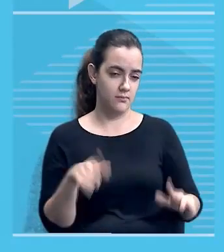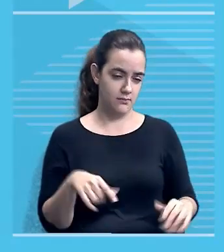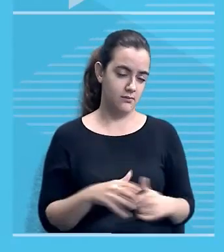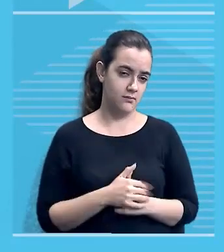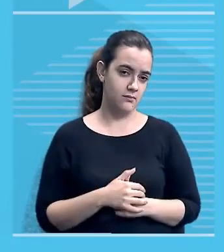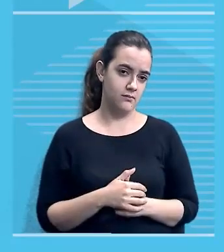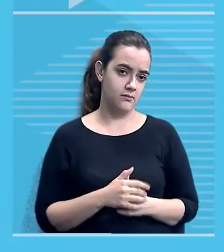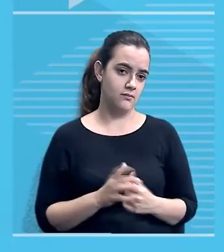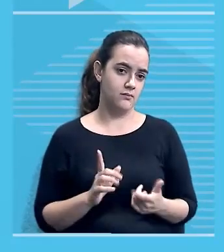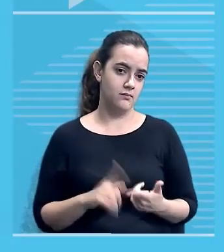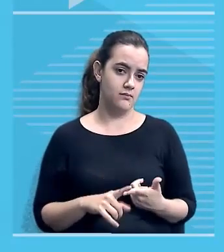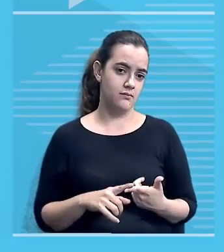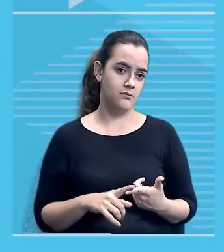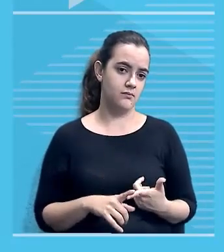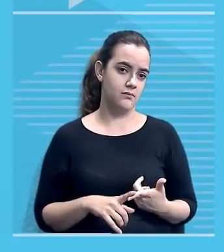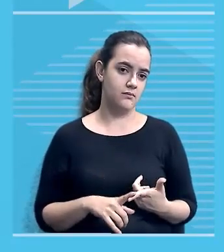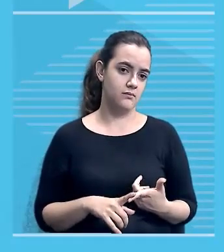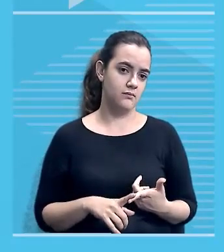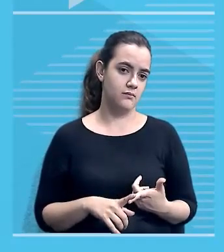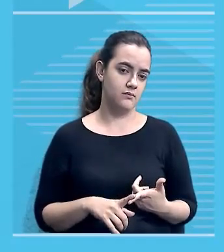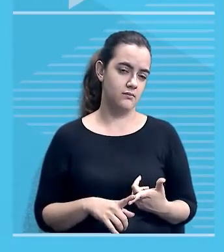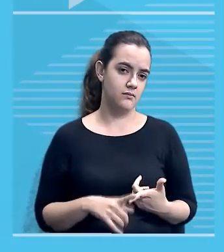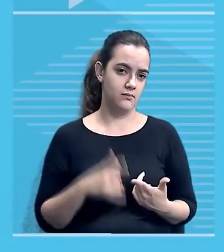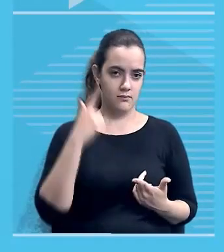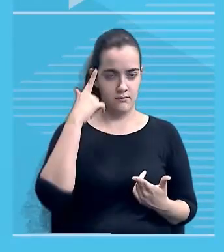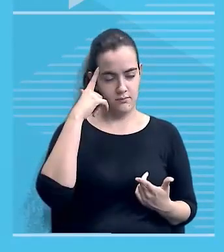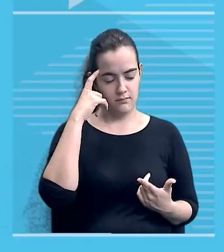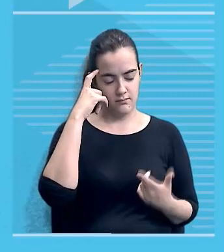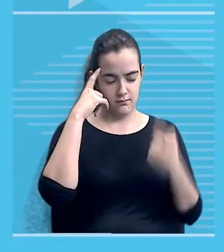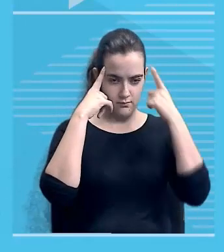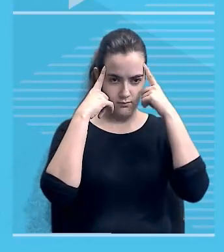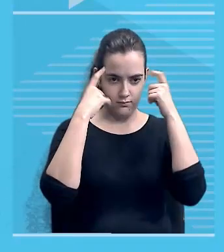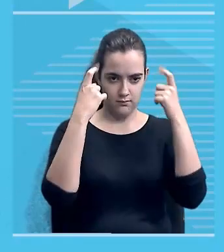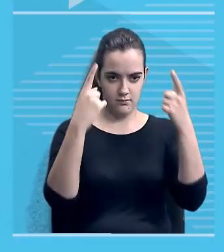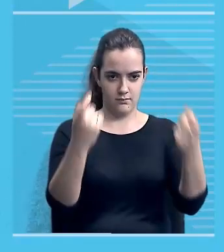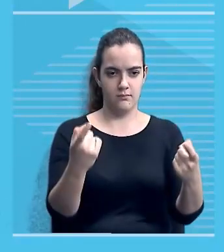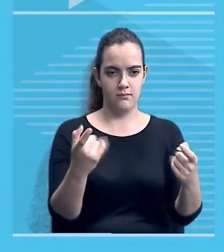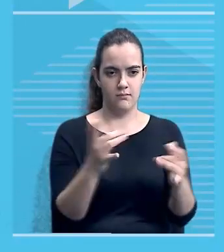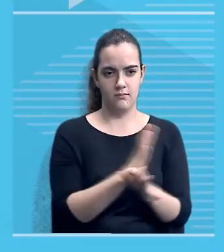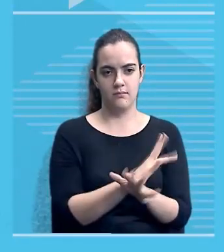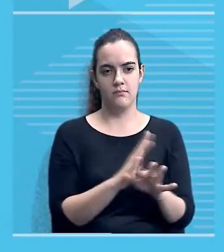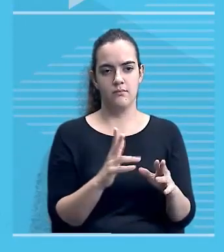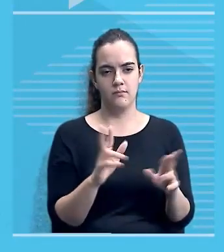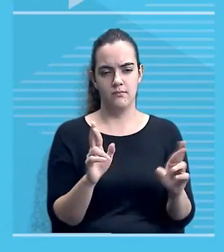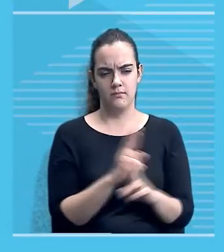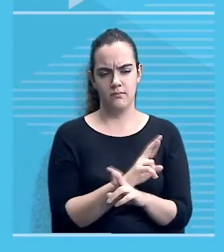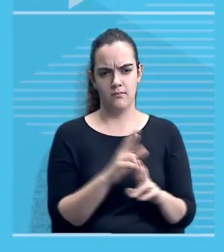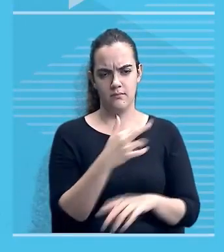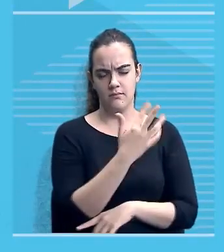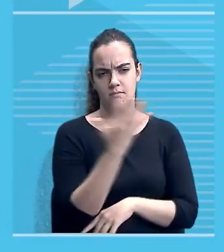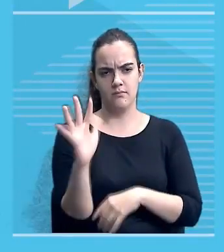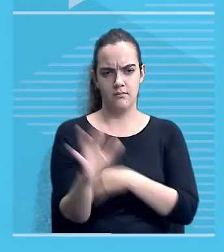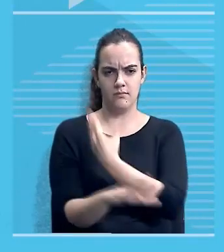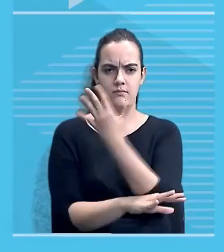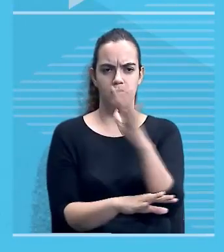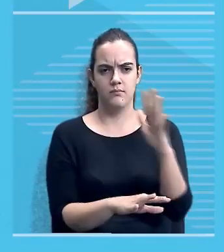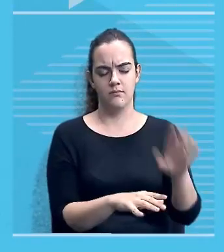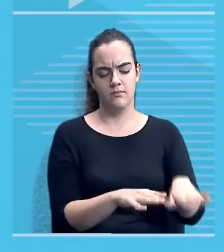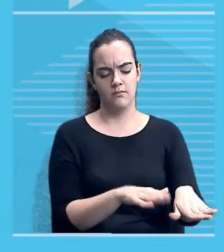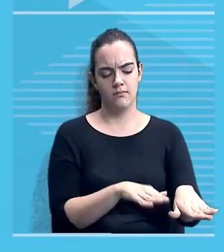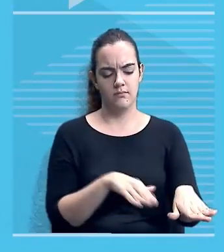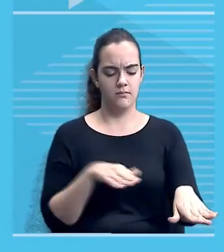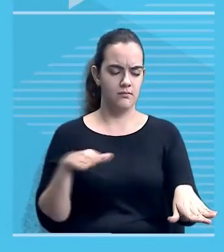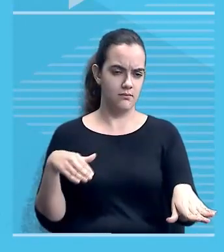urbana é relacionado ao ambiente natural congestionamento de automóveis é relacionado ao ambiente